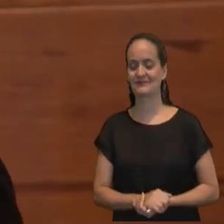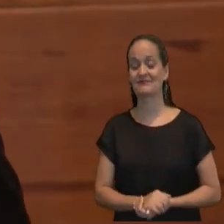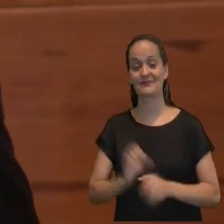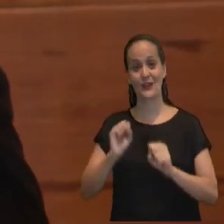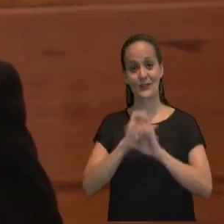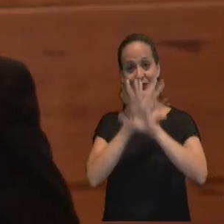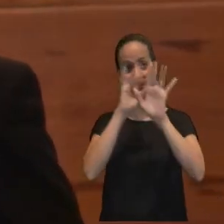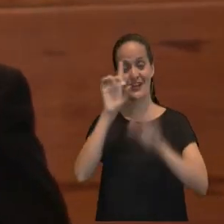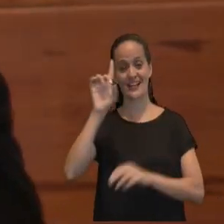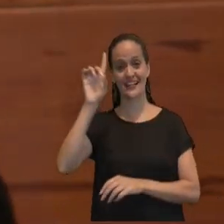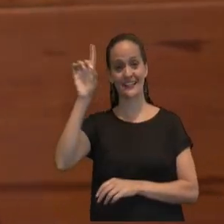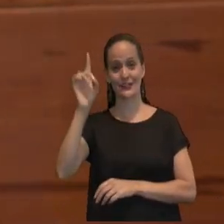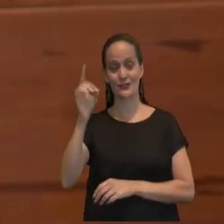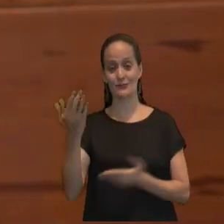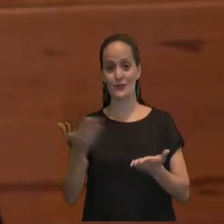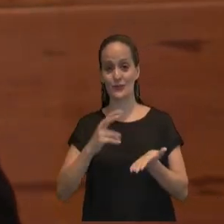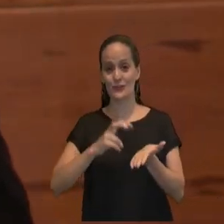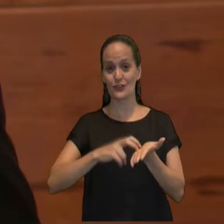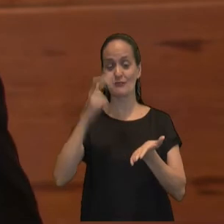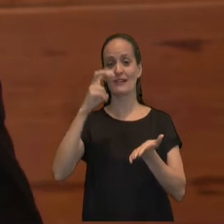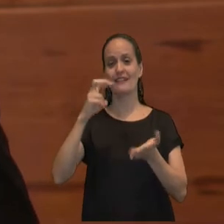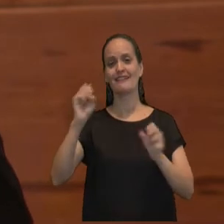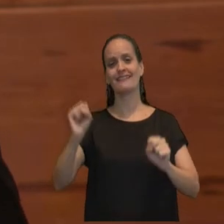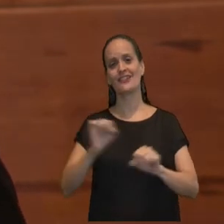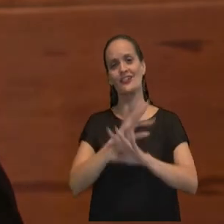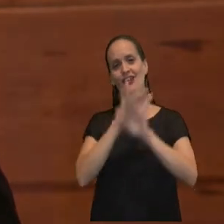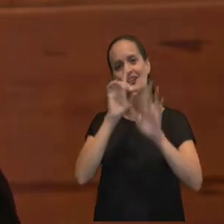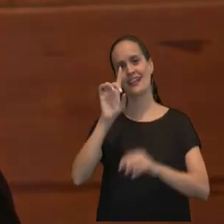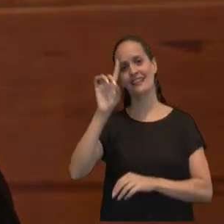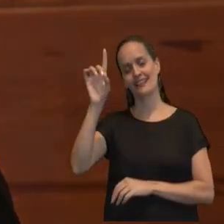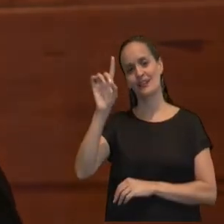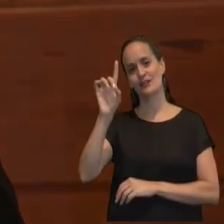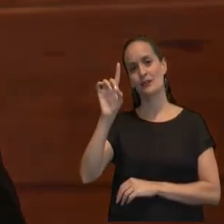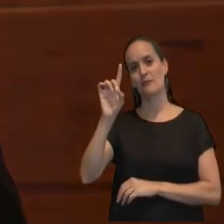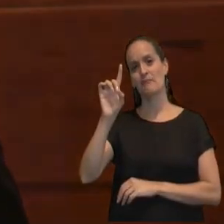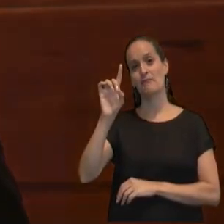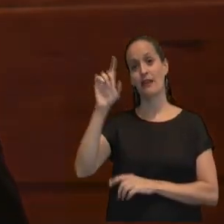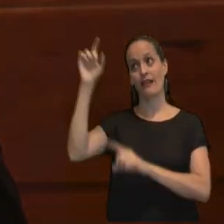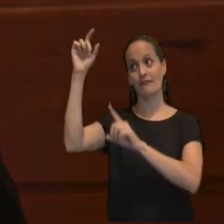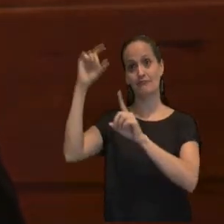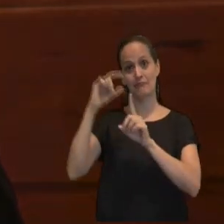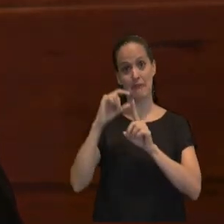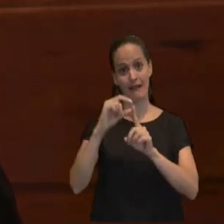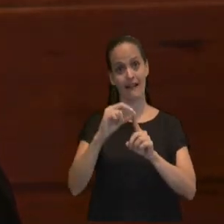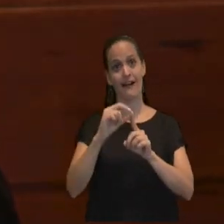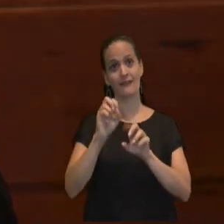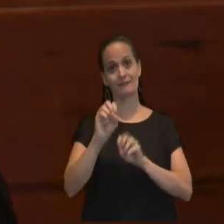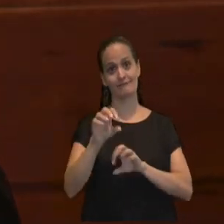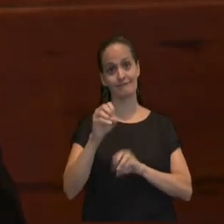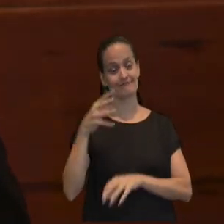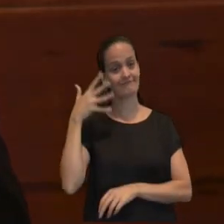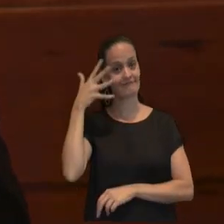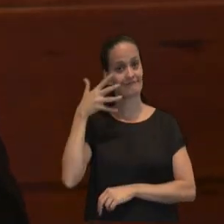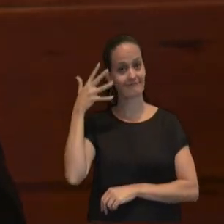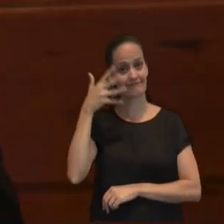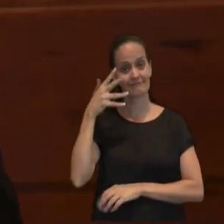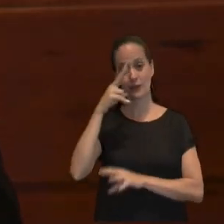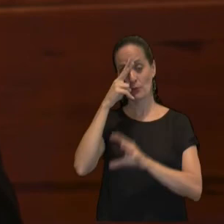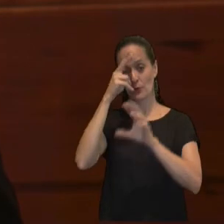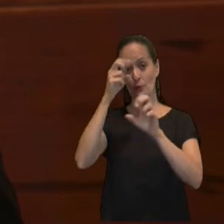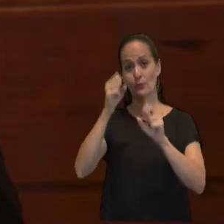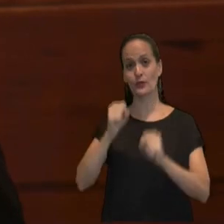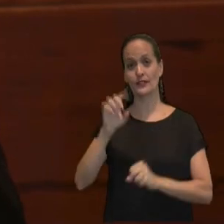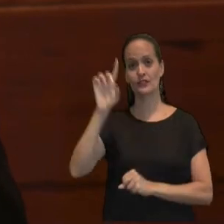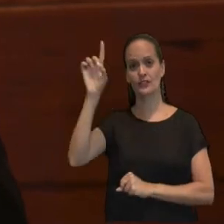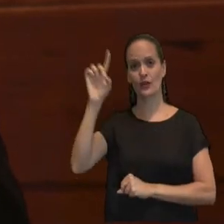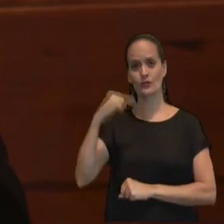Glória a Deus por esta manhã, glória a Deus pela sua palavra, glória a Deus pelo seu poder, não